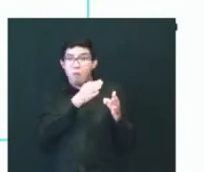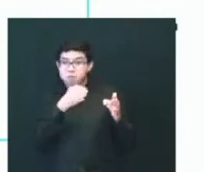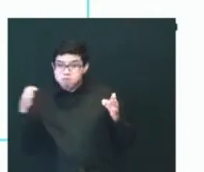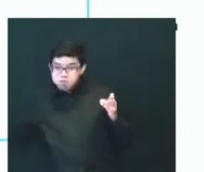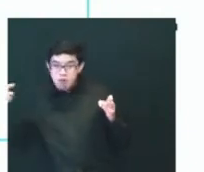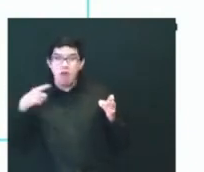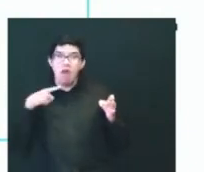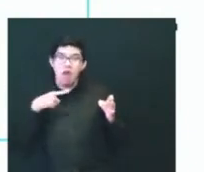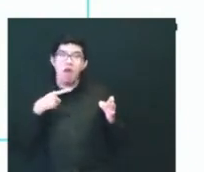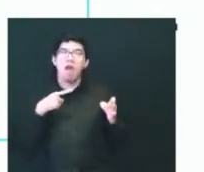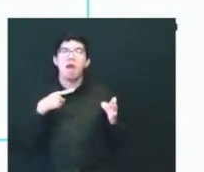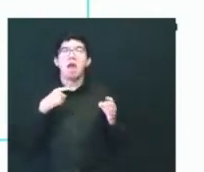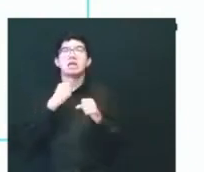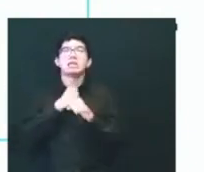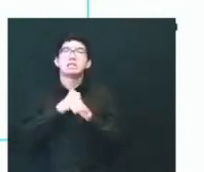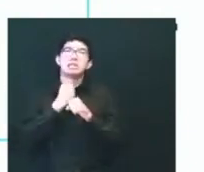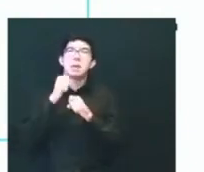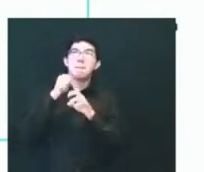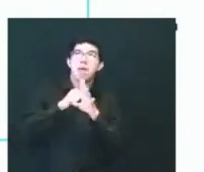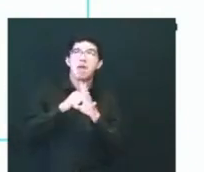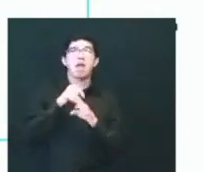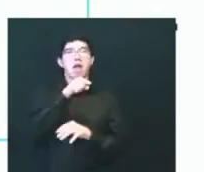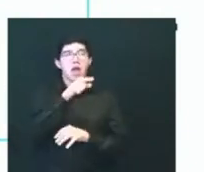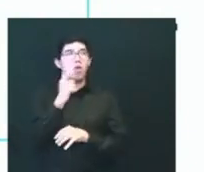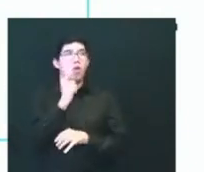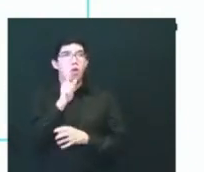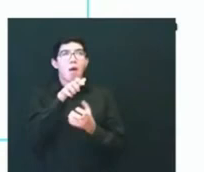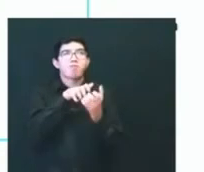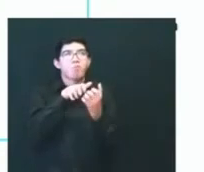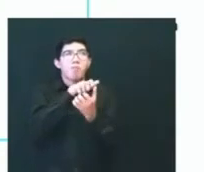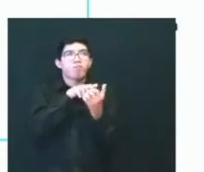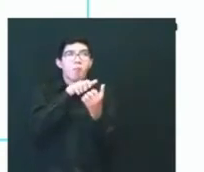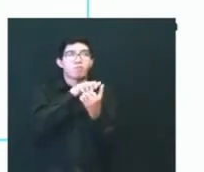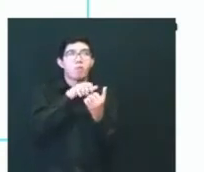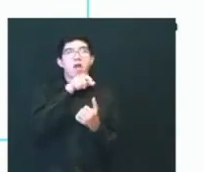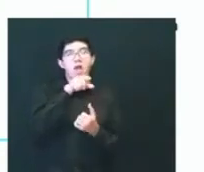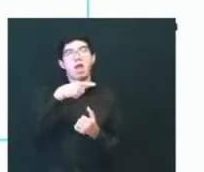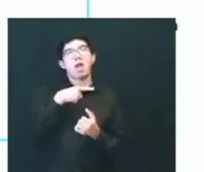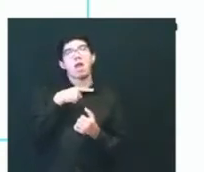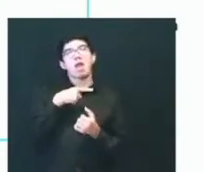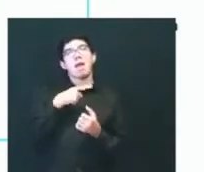Então, se ele está relatando que está com dificuldade de deglutir, procura modificar já a consistência da